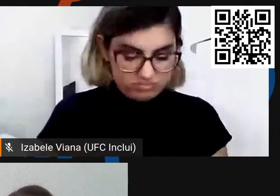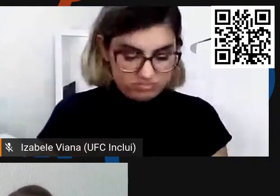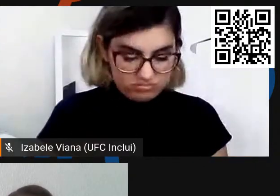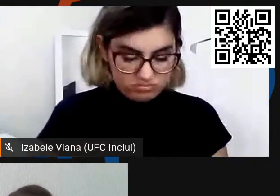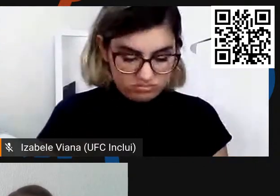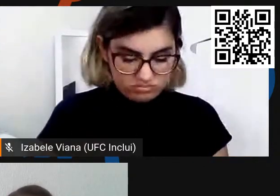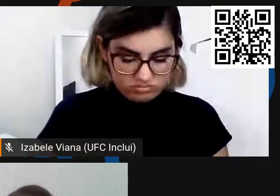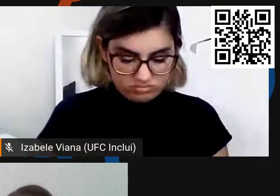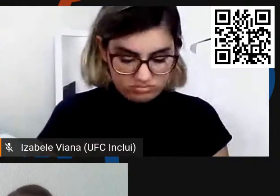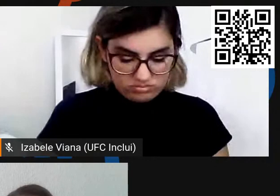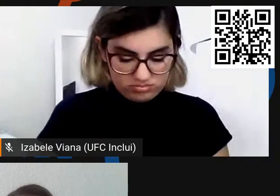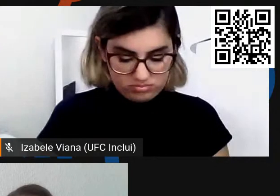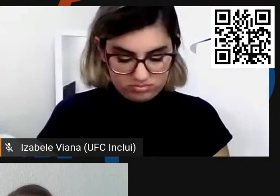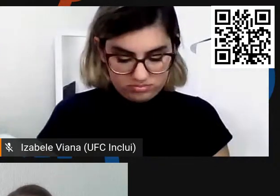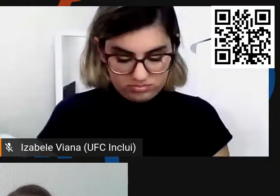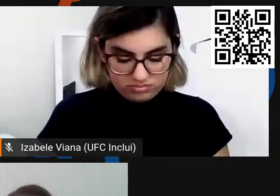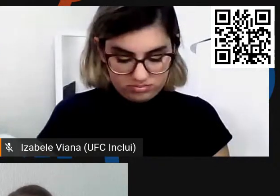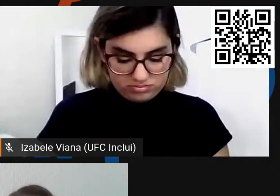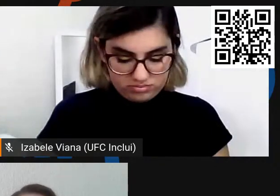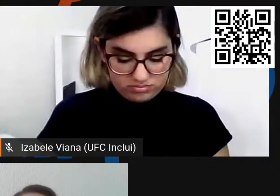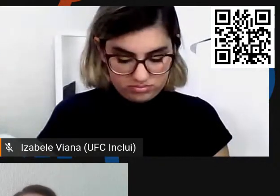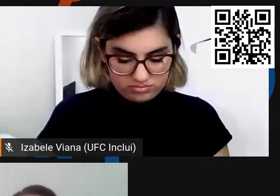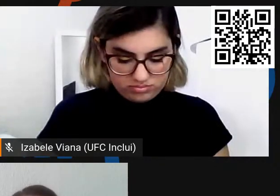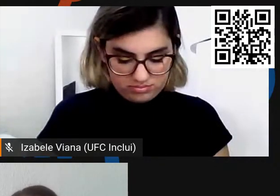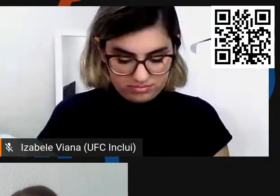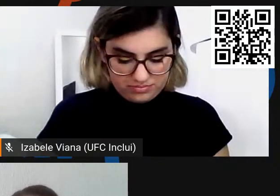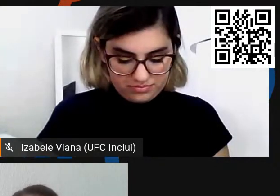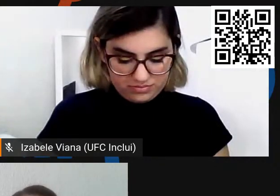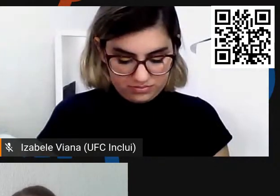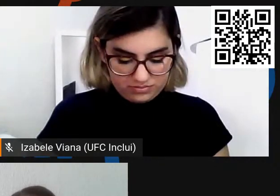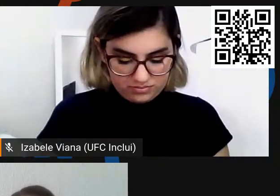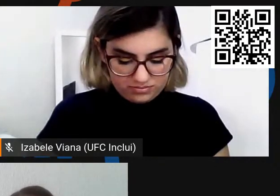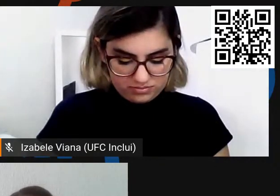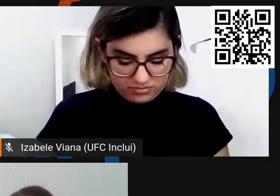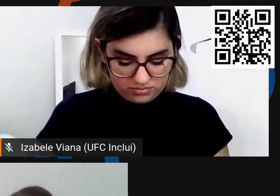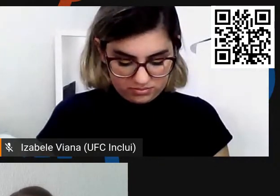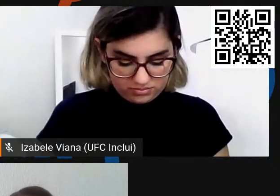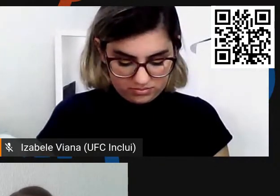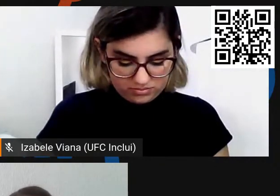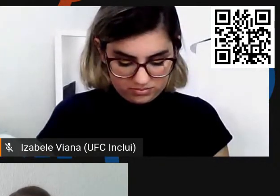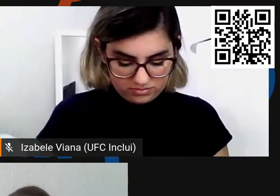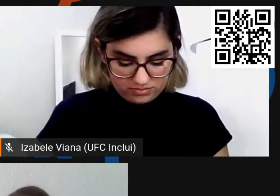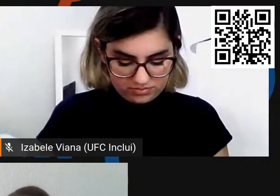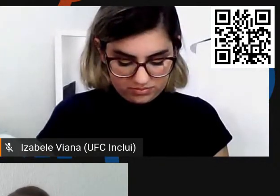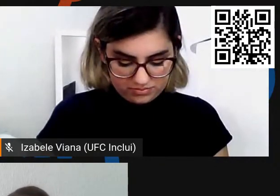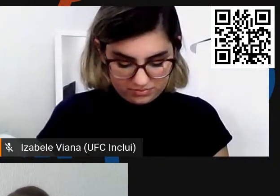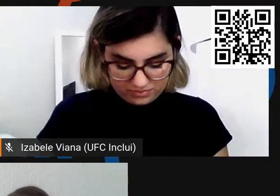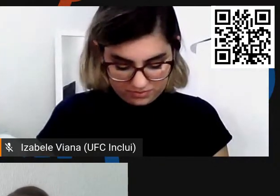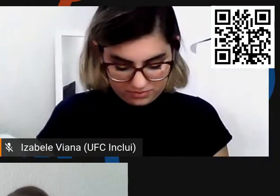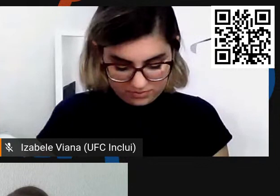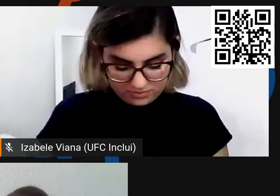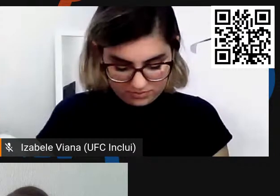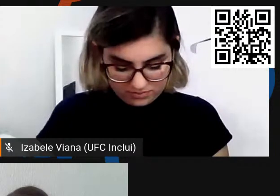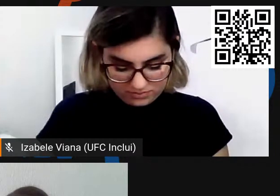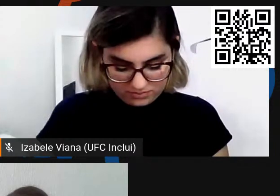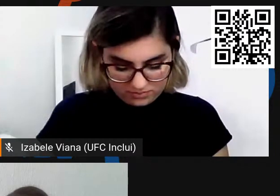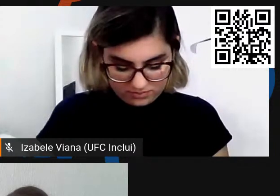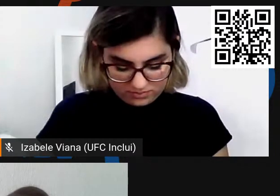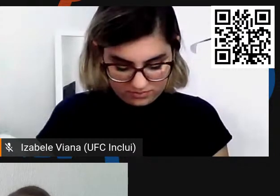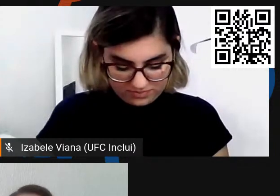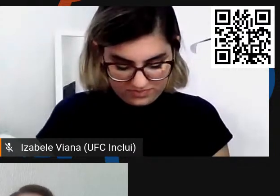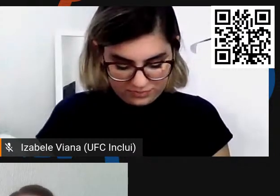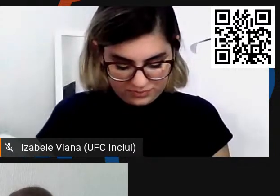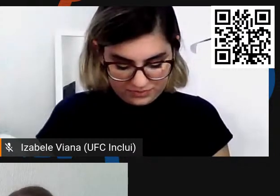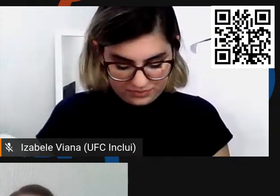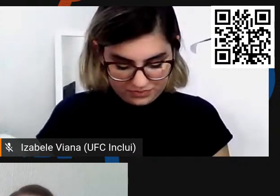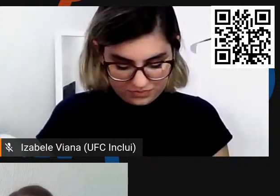um acrônimo, né, uma sigla para a gente lembrar da população, da intervenção, do comparador e do